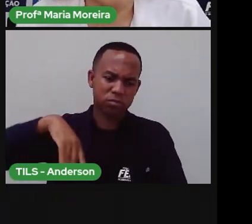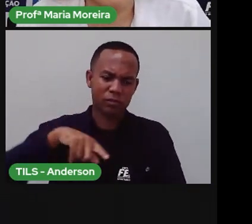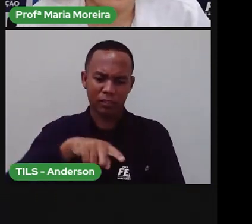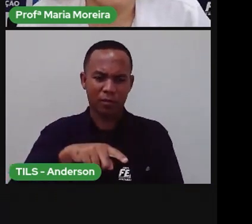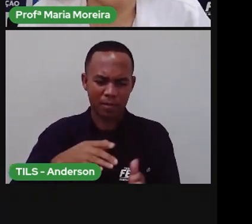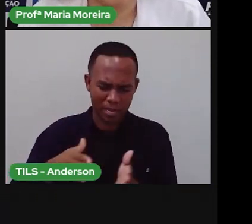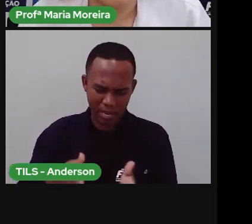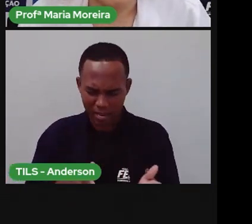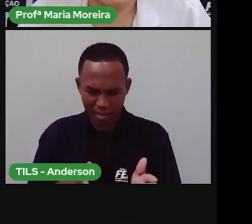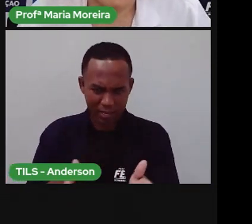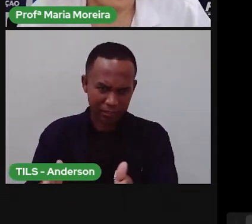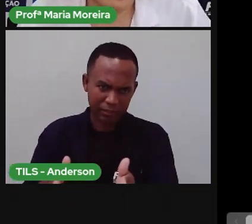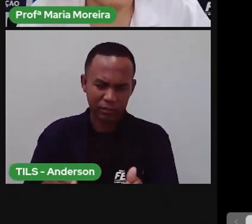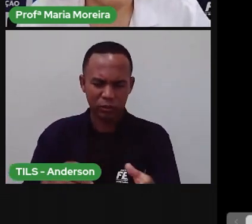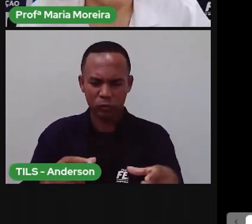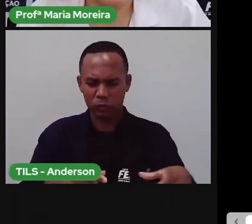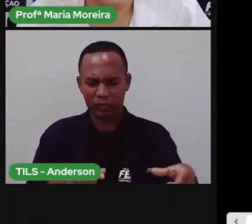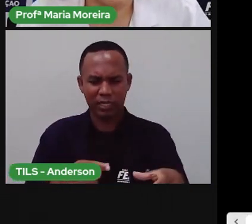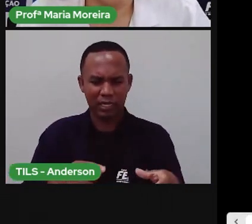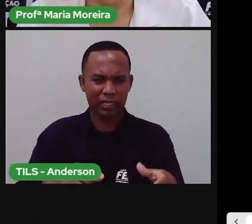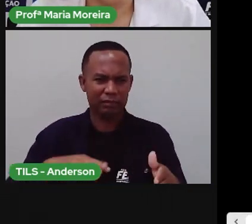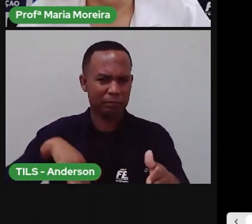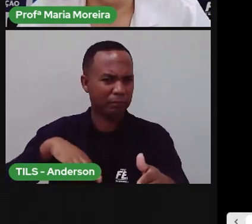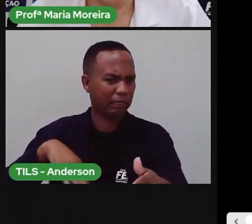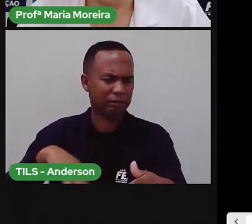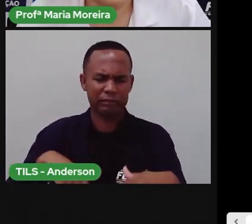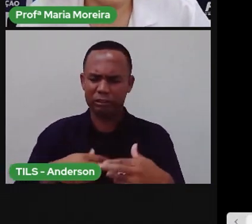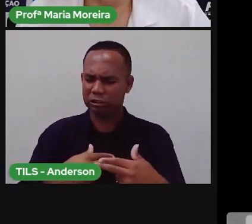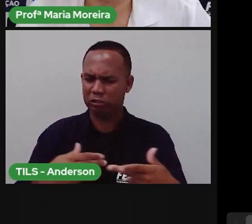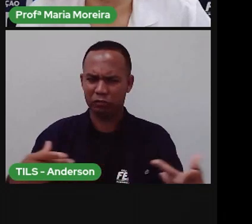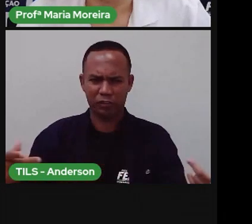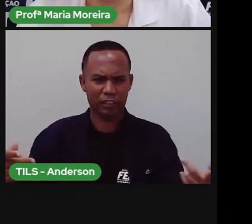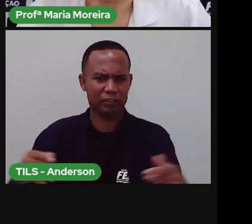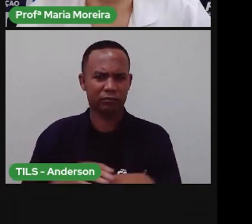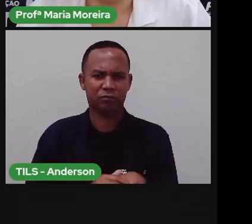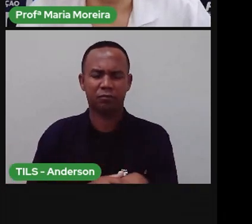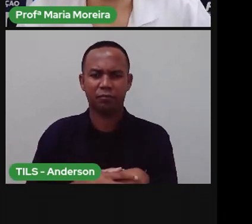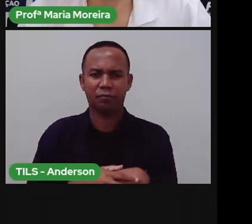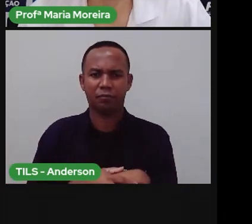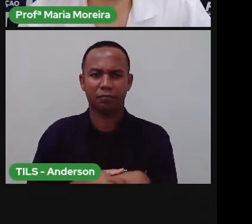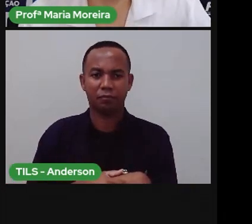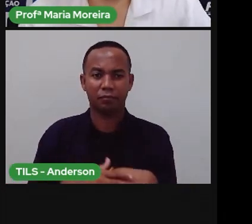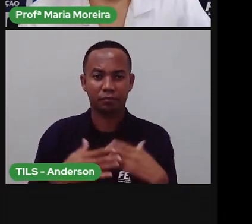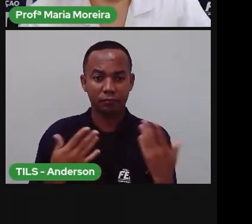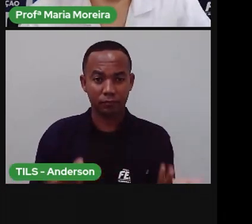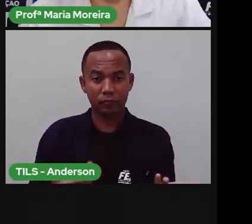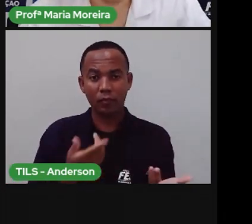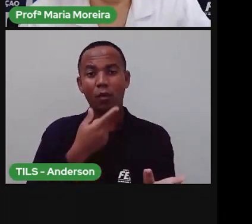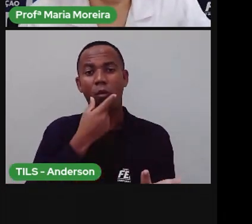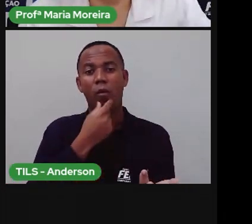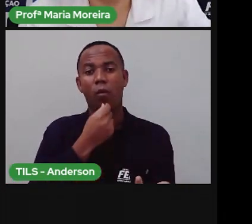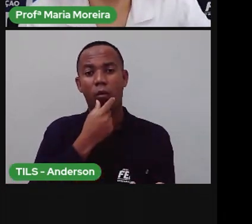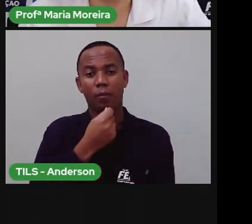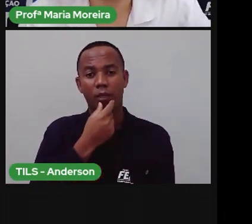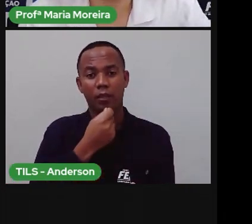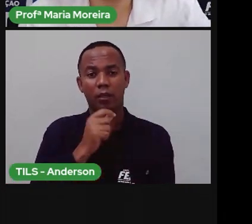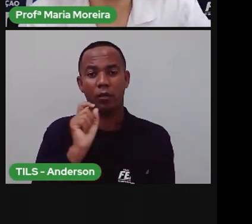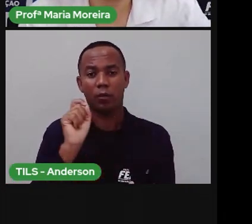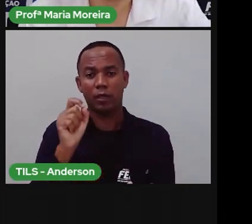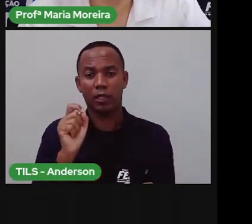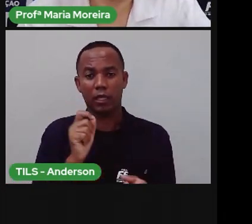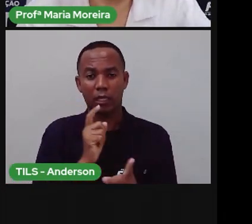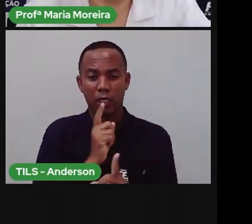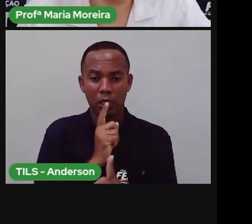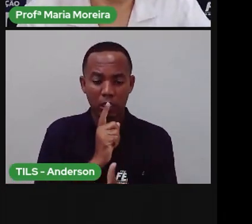rios e nos lagos, riachos, né? Brejos. Bom, O ser humano, ele encontra